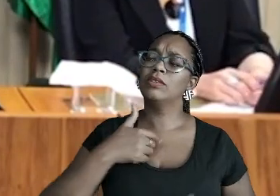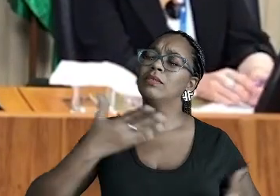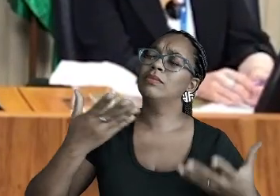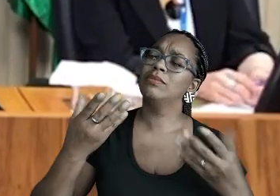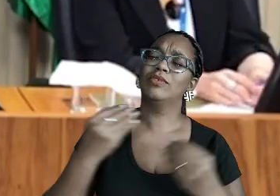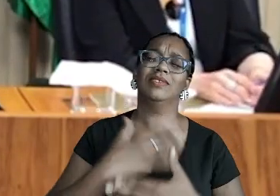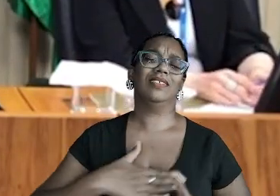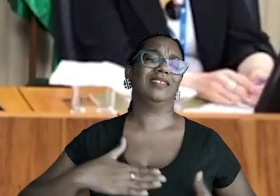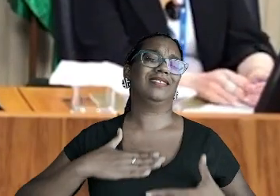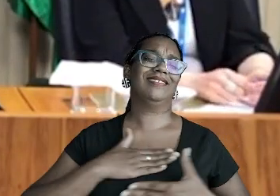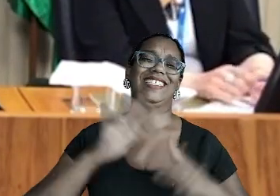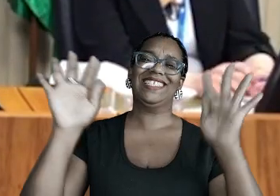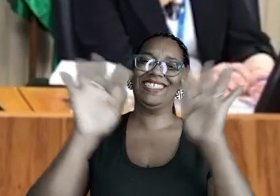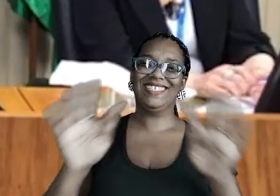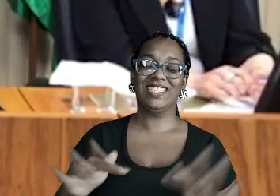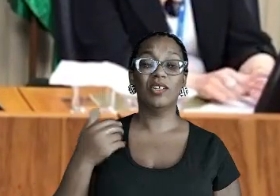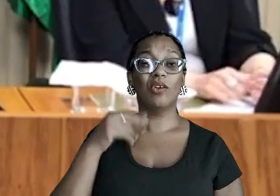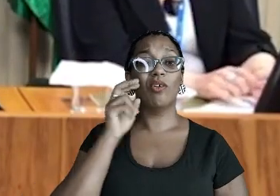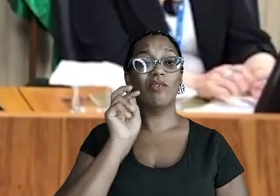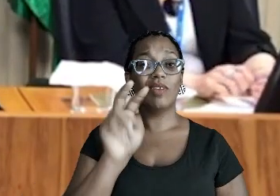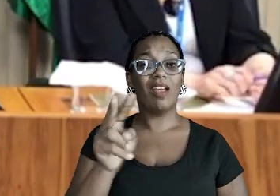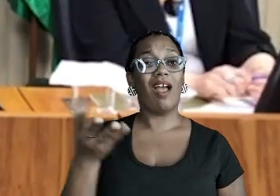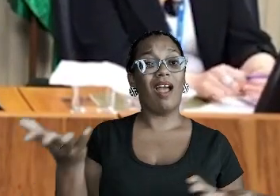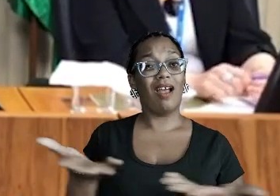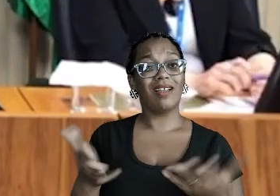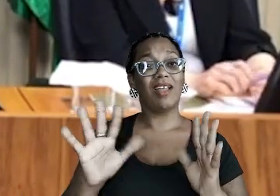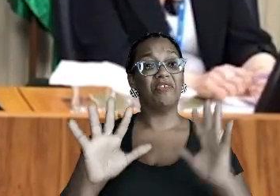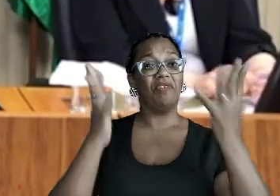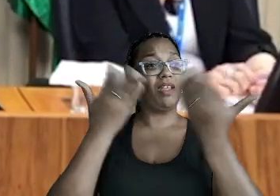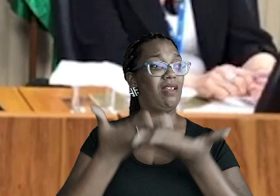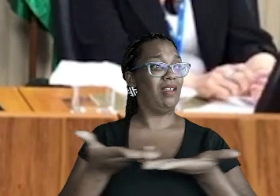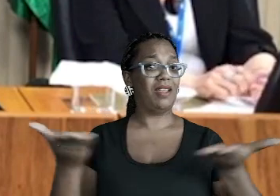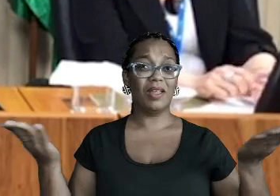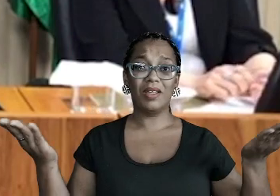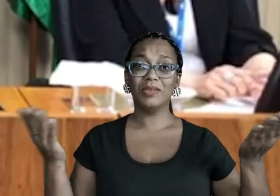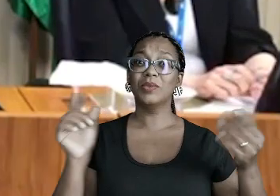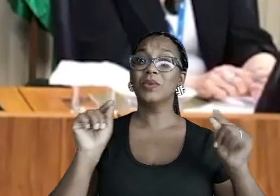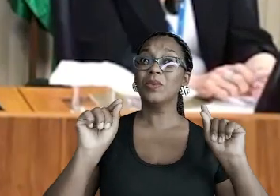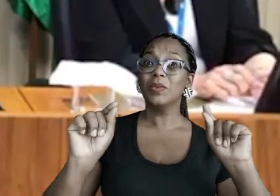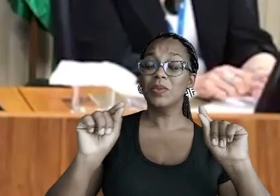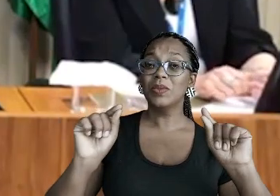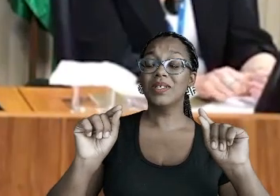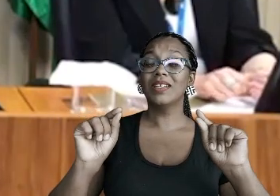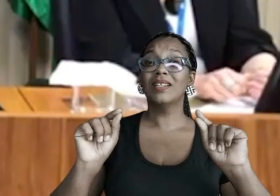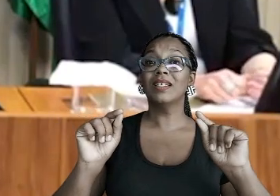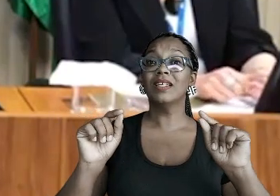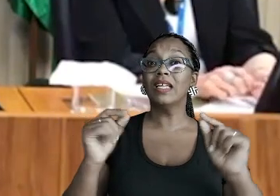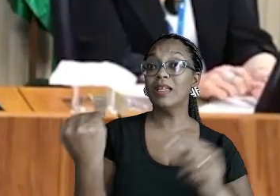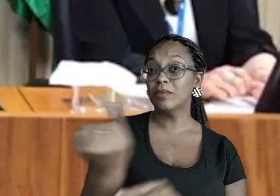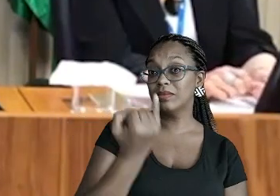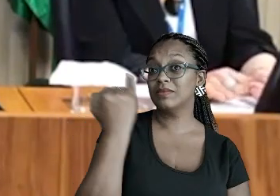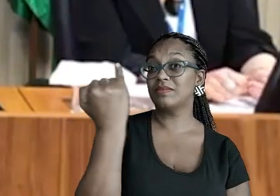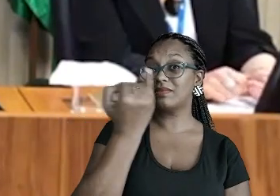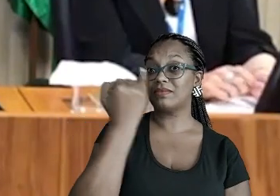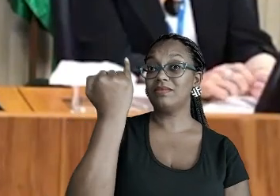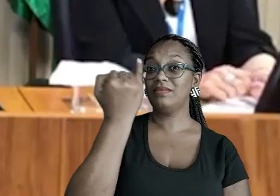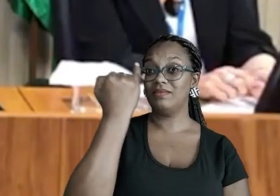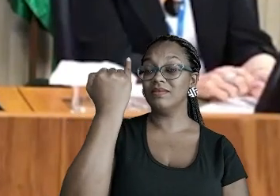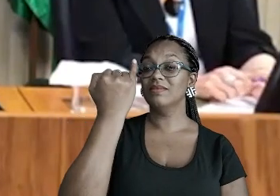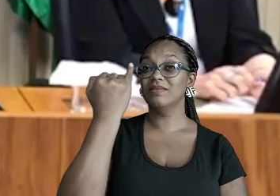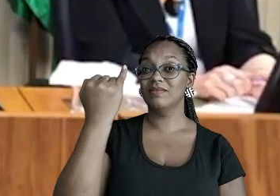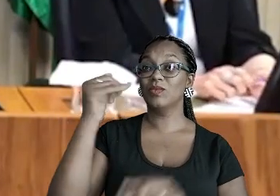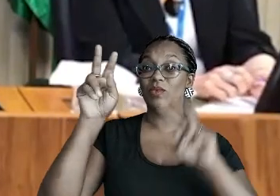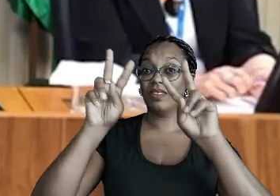muito satisfeito muito feliz de ver aqui num evento como este e que dá da importância